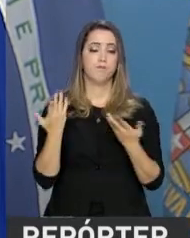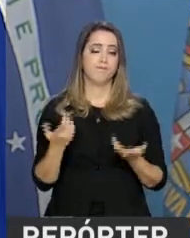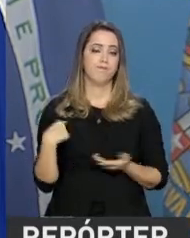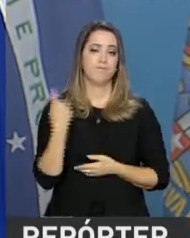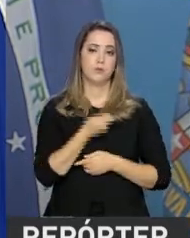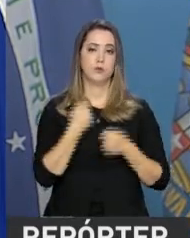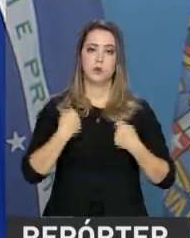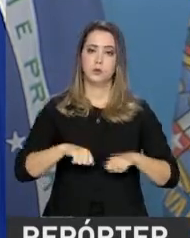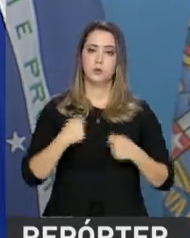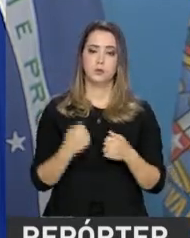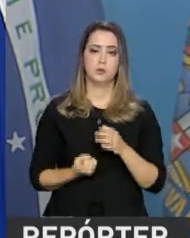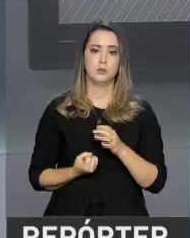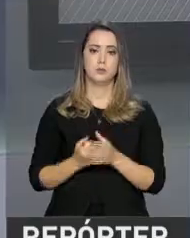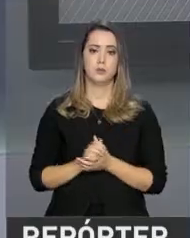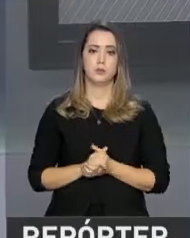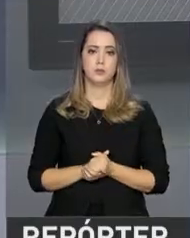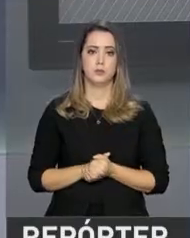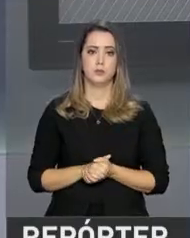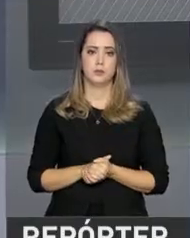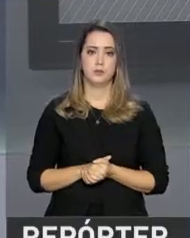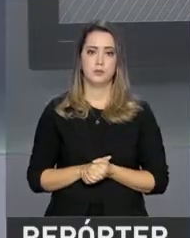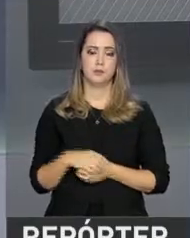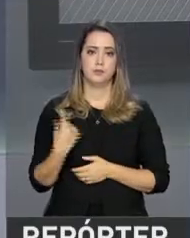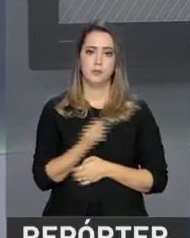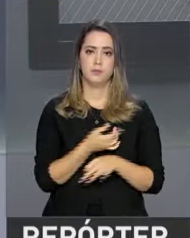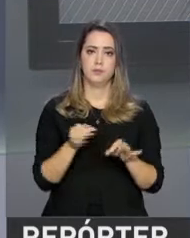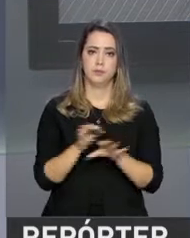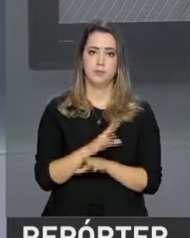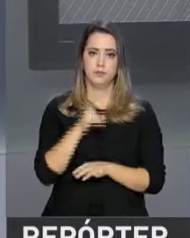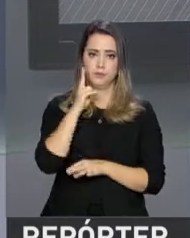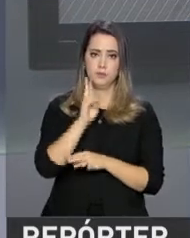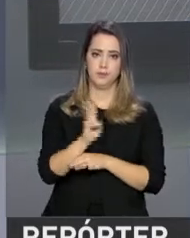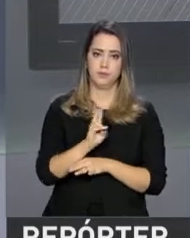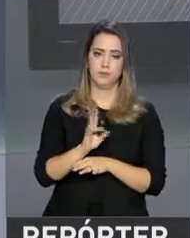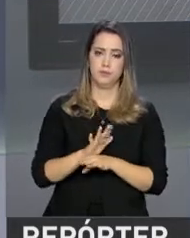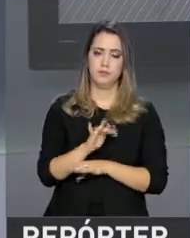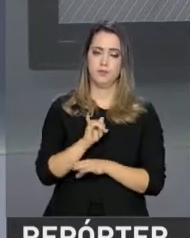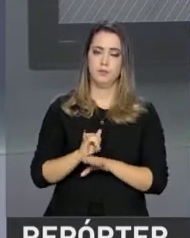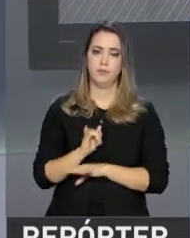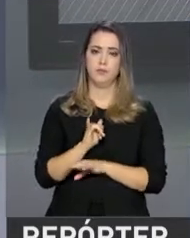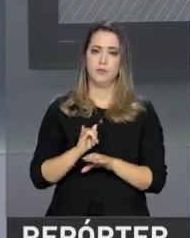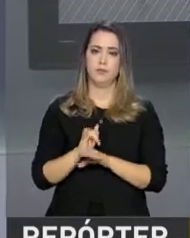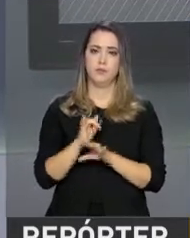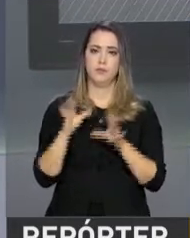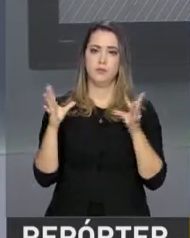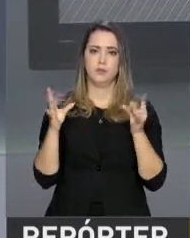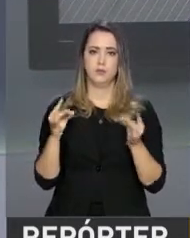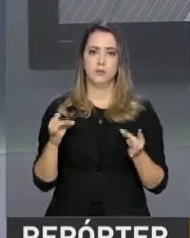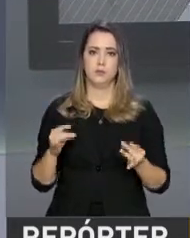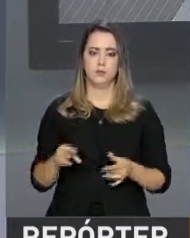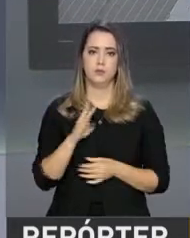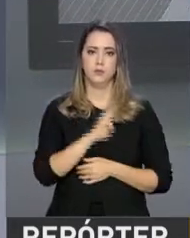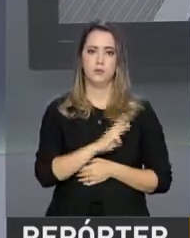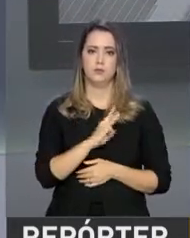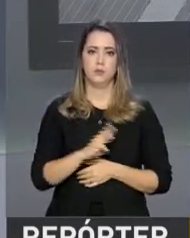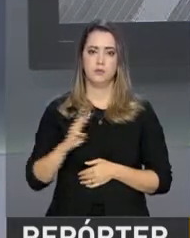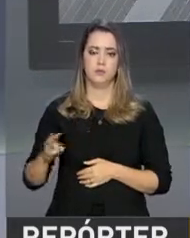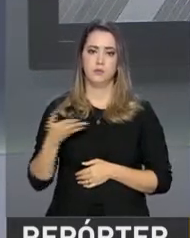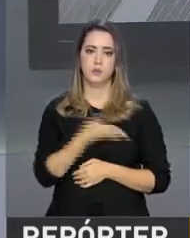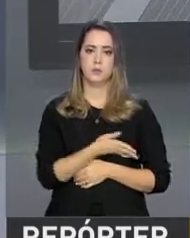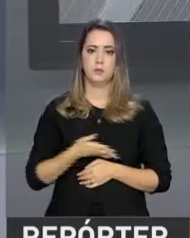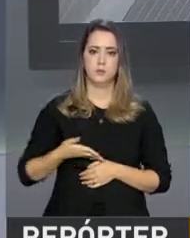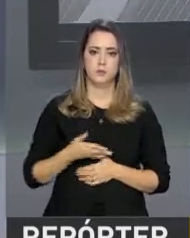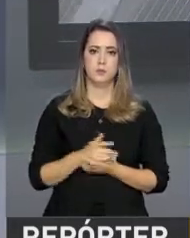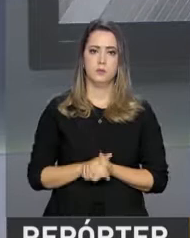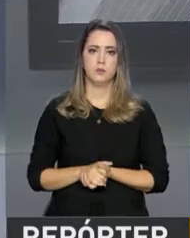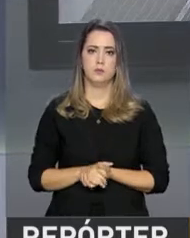o que mais nós precisamos nós ficamos por aqui você pode rever as reportagens no youtube e toda a nossa programação também